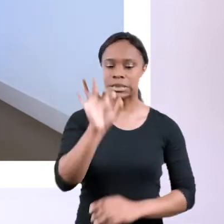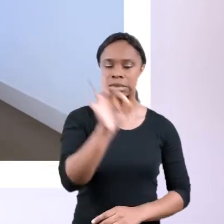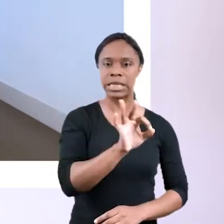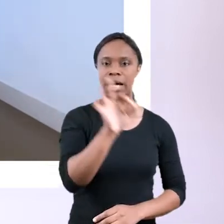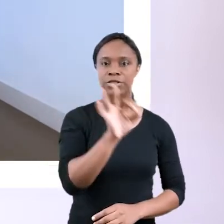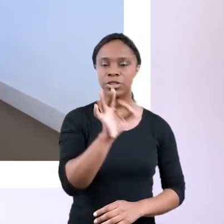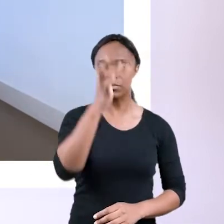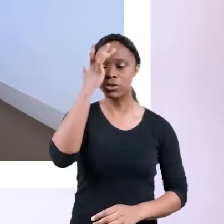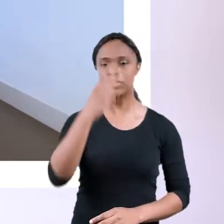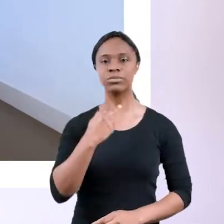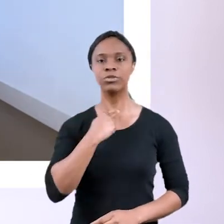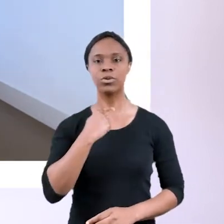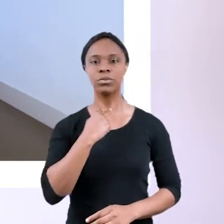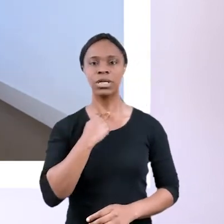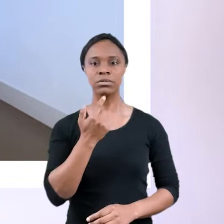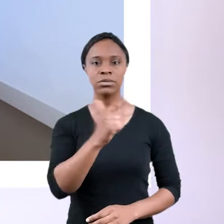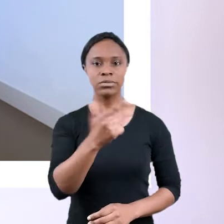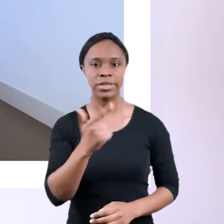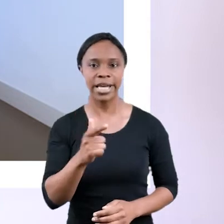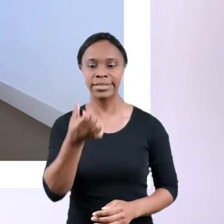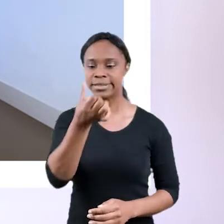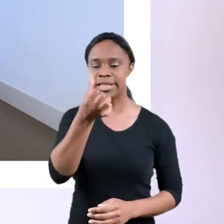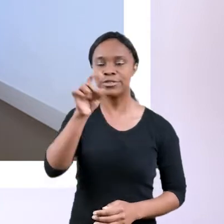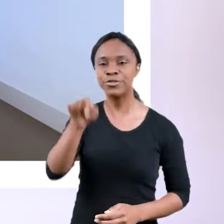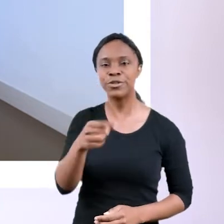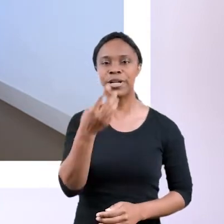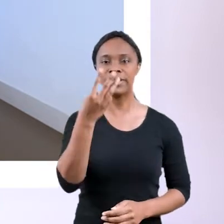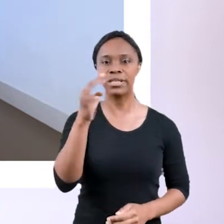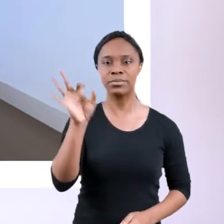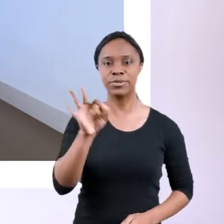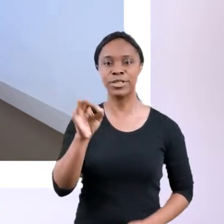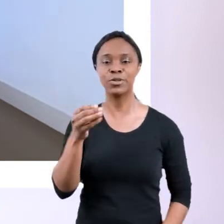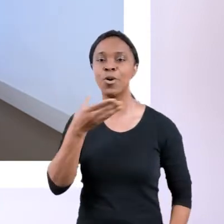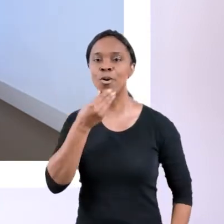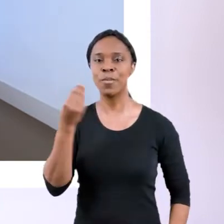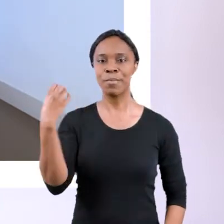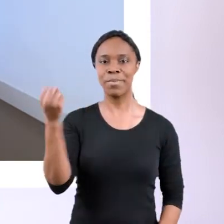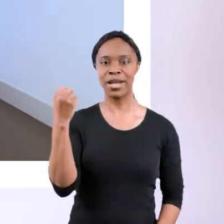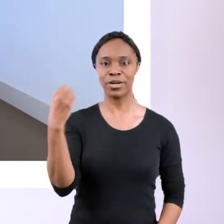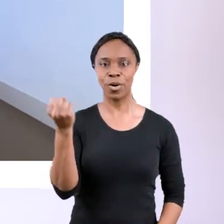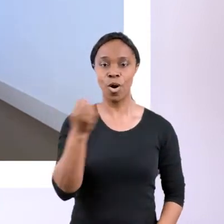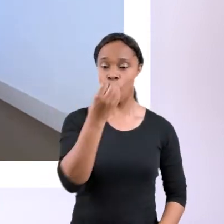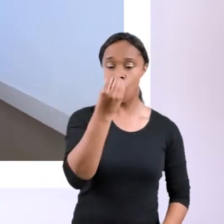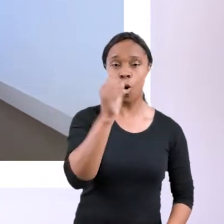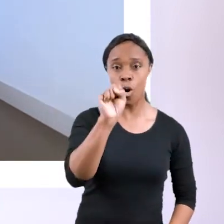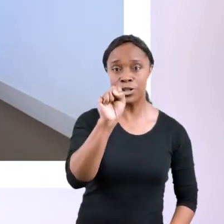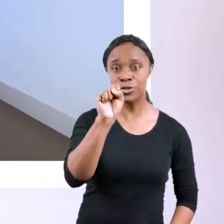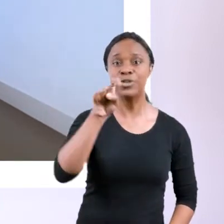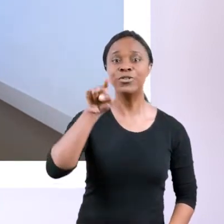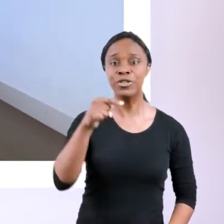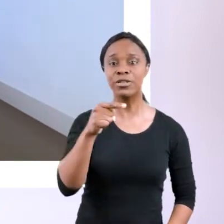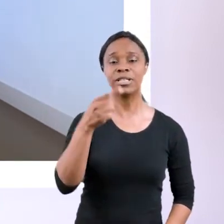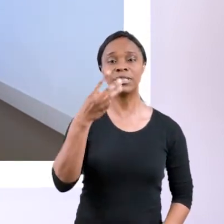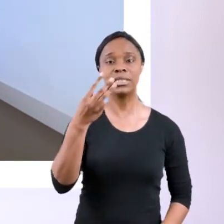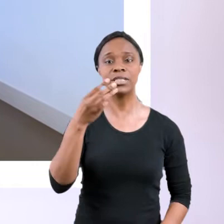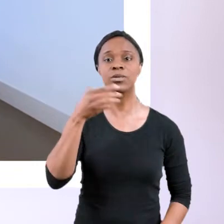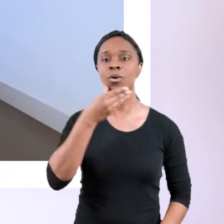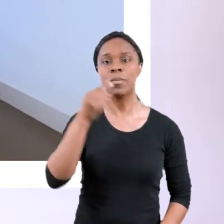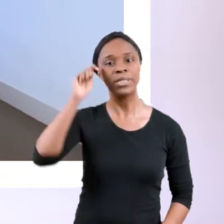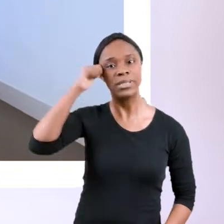de desocupação era de 6,3% para homens brancos, 8,3% para homens